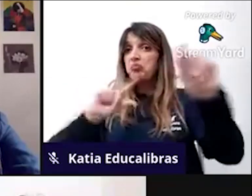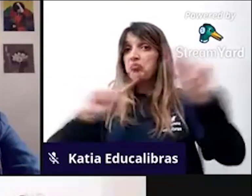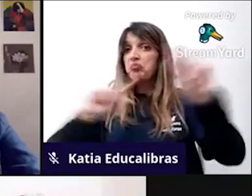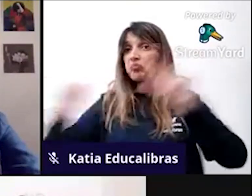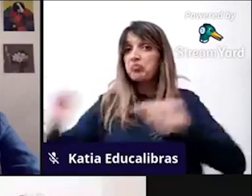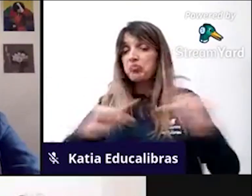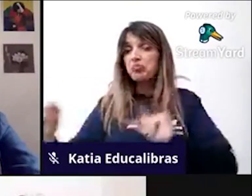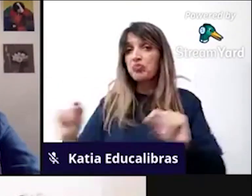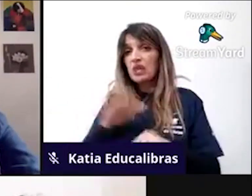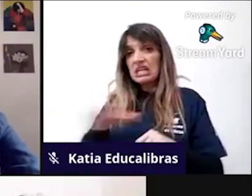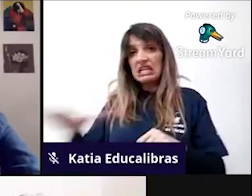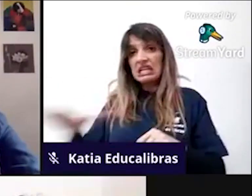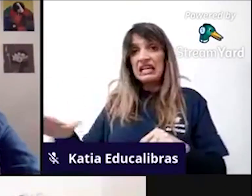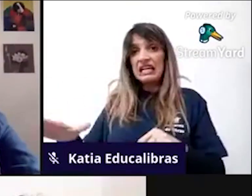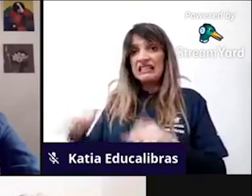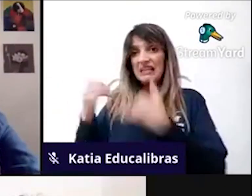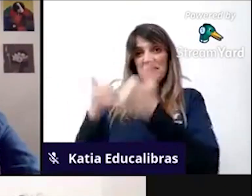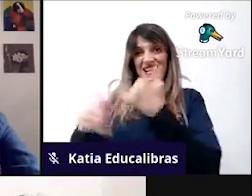banham mais nele.